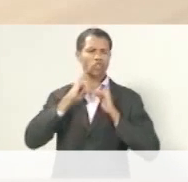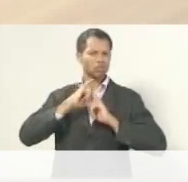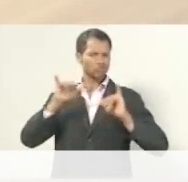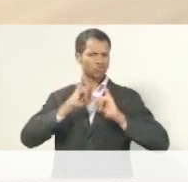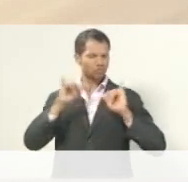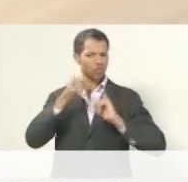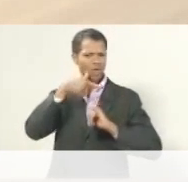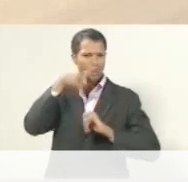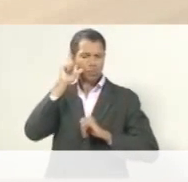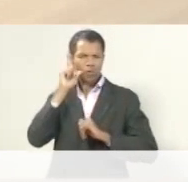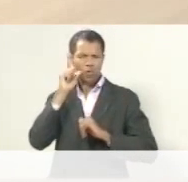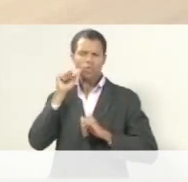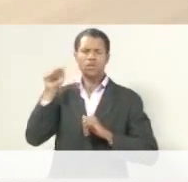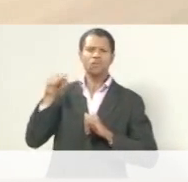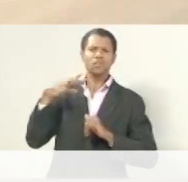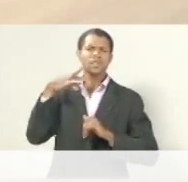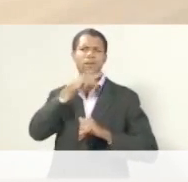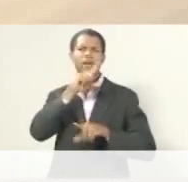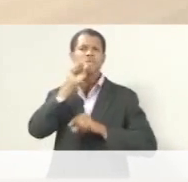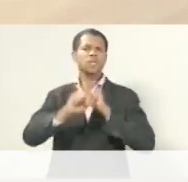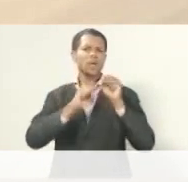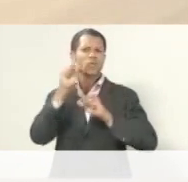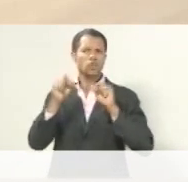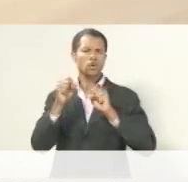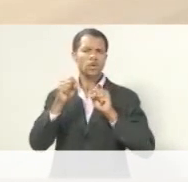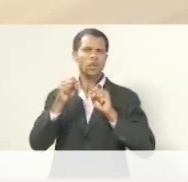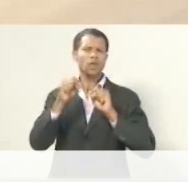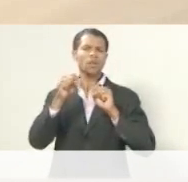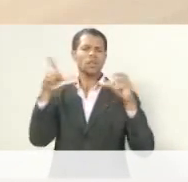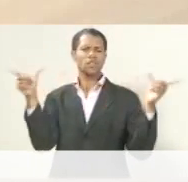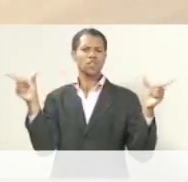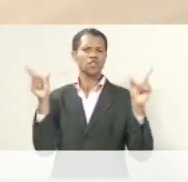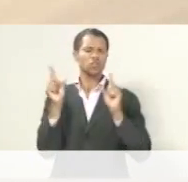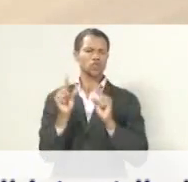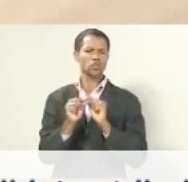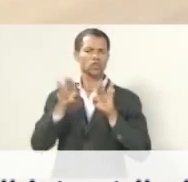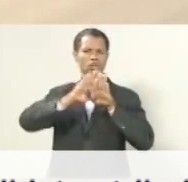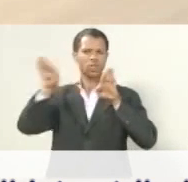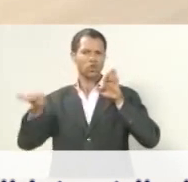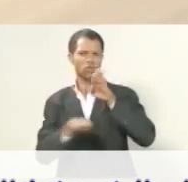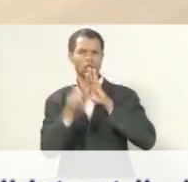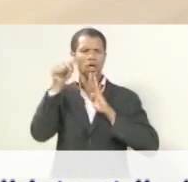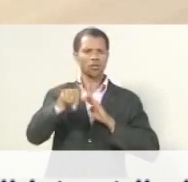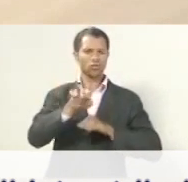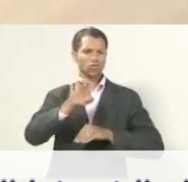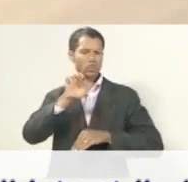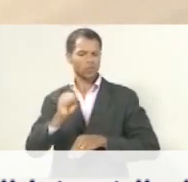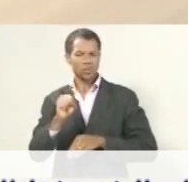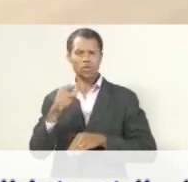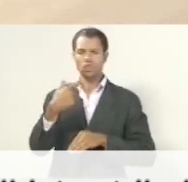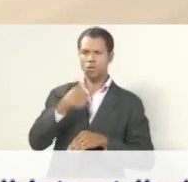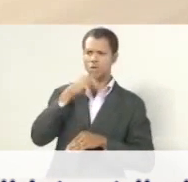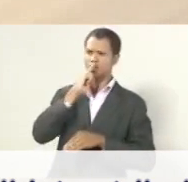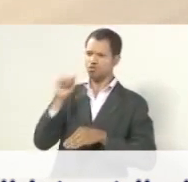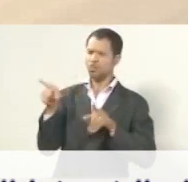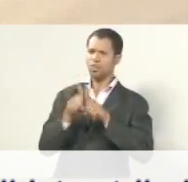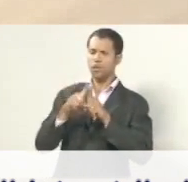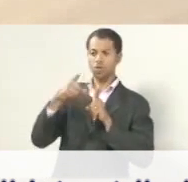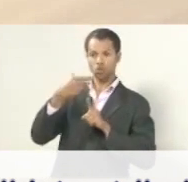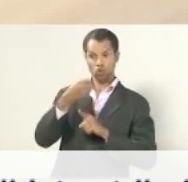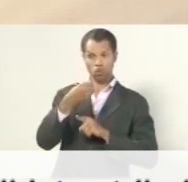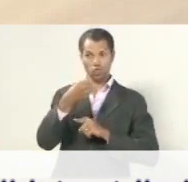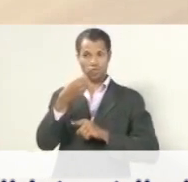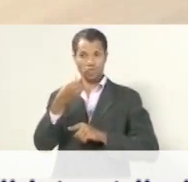Santo? E acrescento ainda que de 2001 a 2012 nós tivemos uma queda de mais de 30% da pobreza no